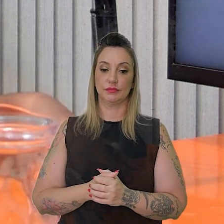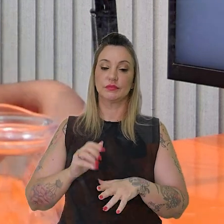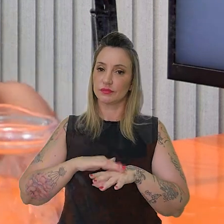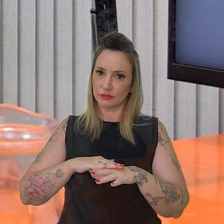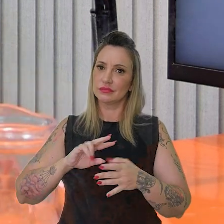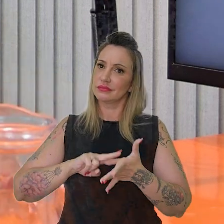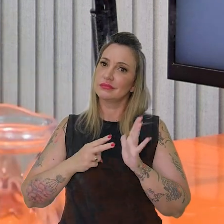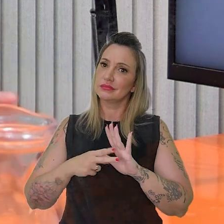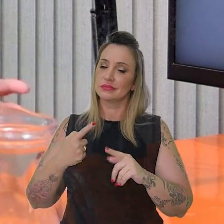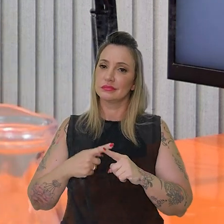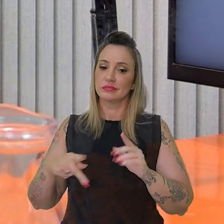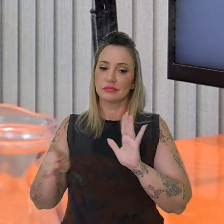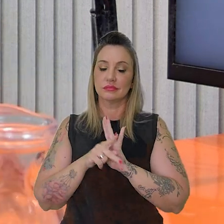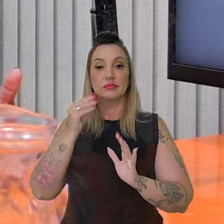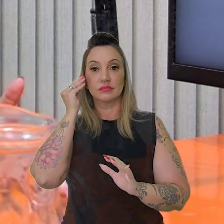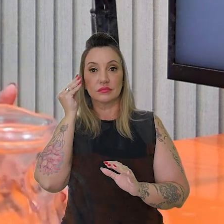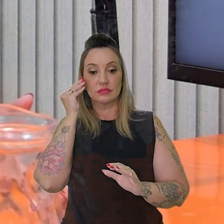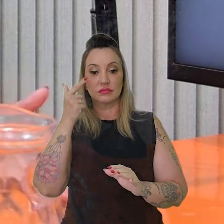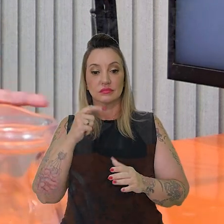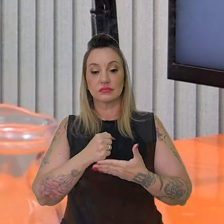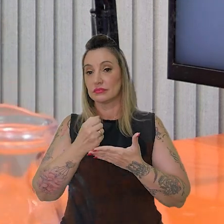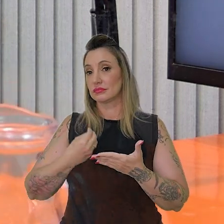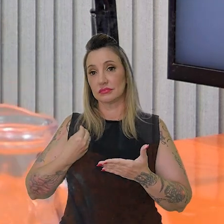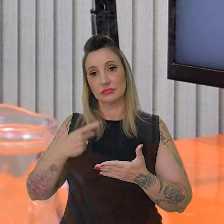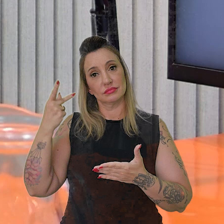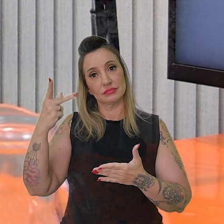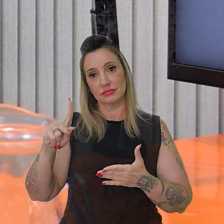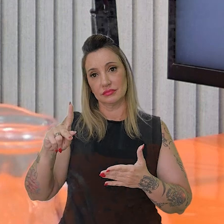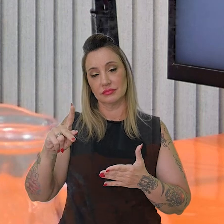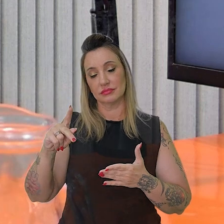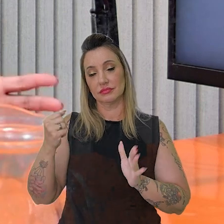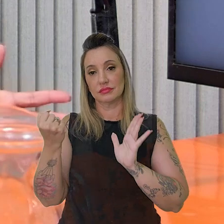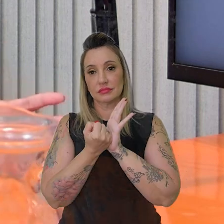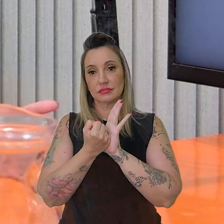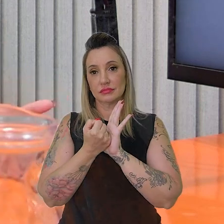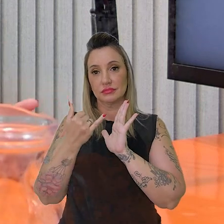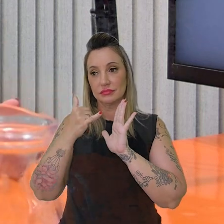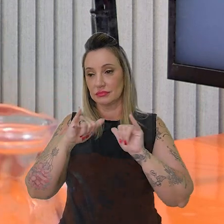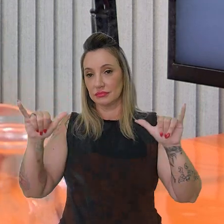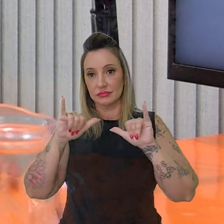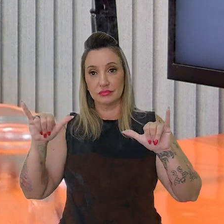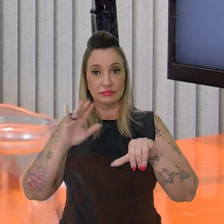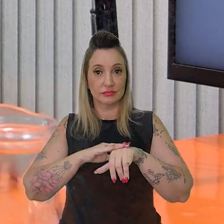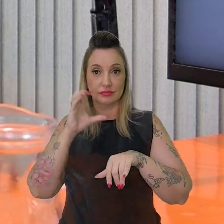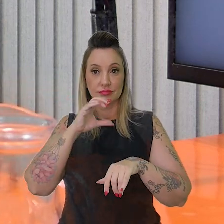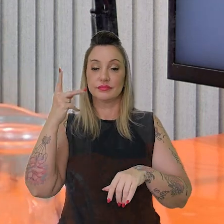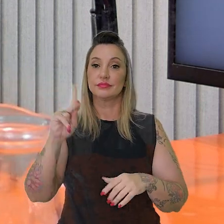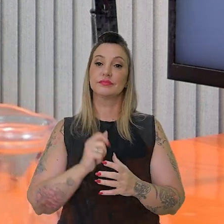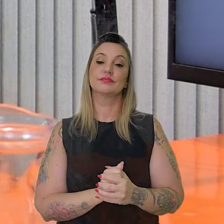né fazer sentido porque é praticamente uma experiência que eles vão levar pro evento deles sendo mar que eles daqui a pouco vão estar fazendo o evento